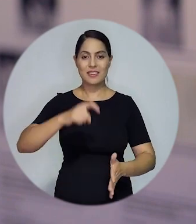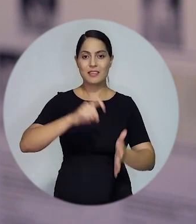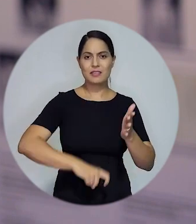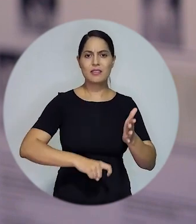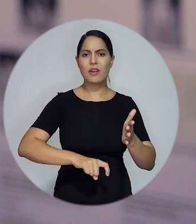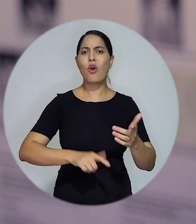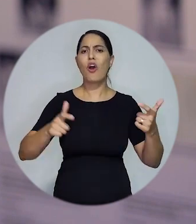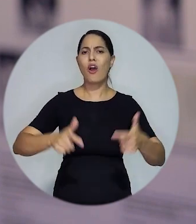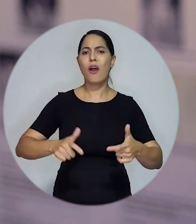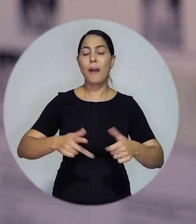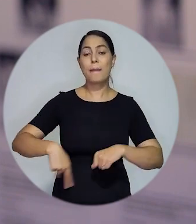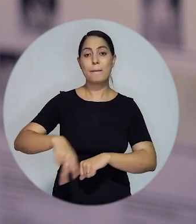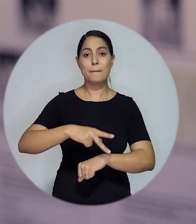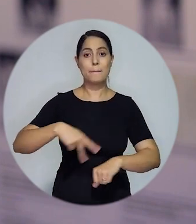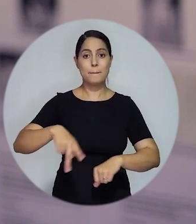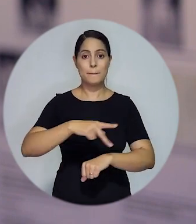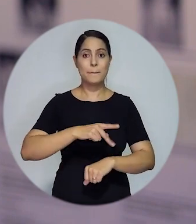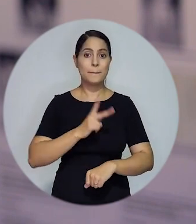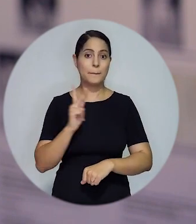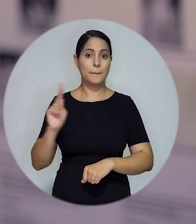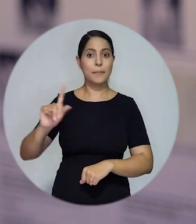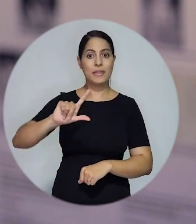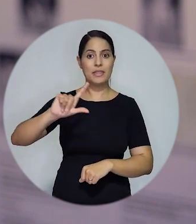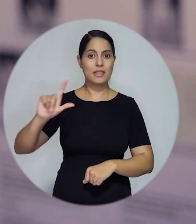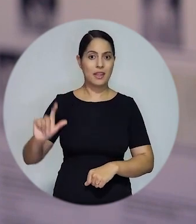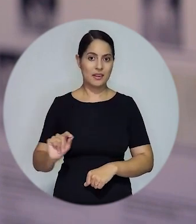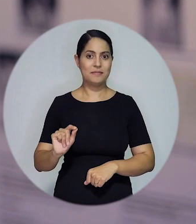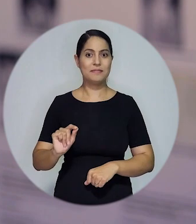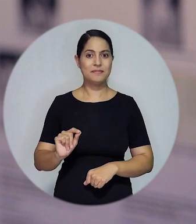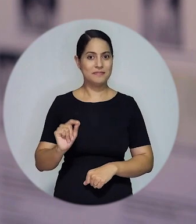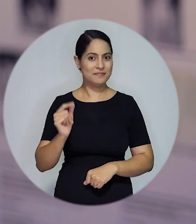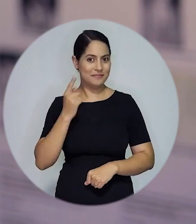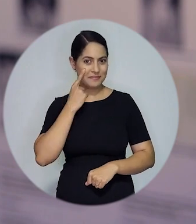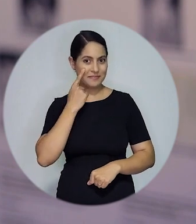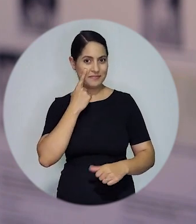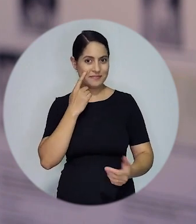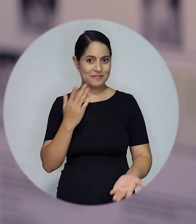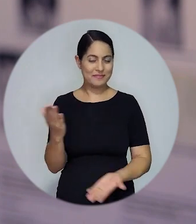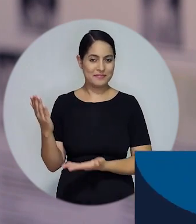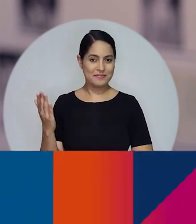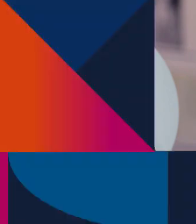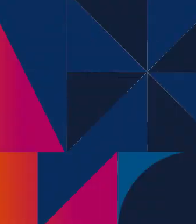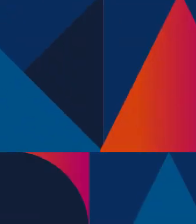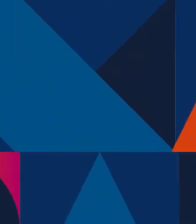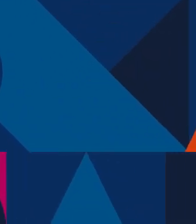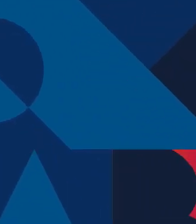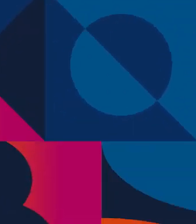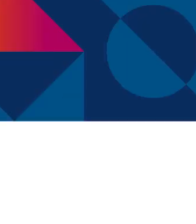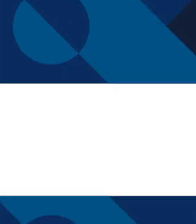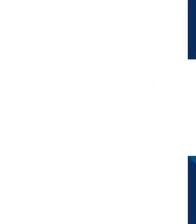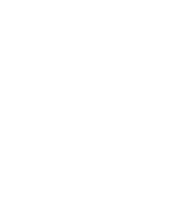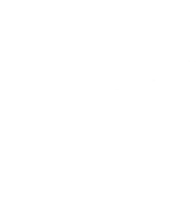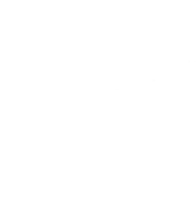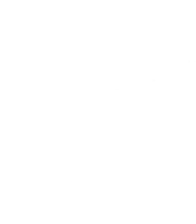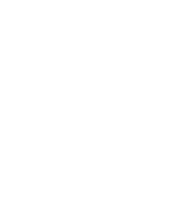Tributação e Economia Digital, realizado na Itália, com a presença de autoridades e advogados brasileiros.